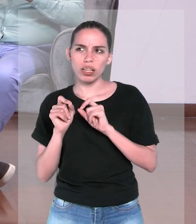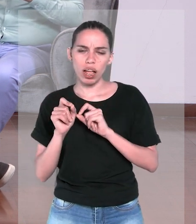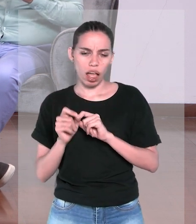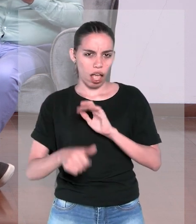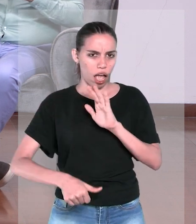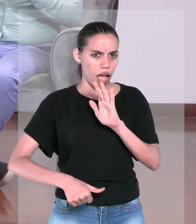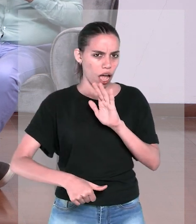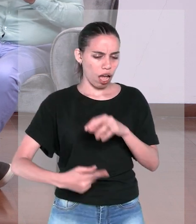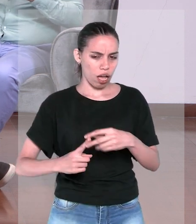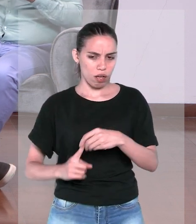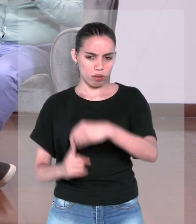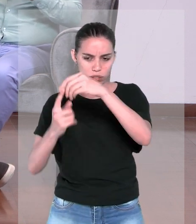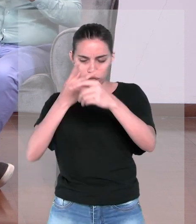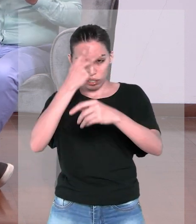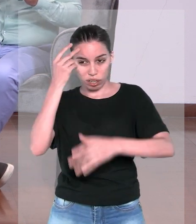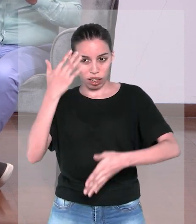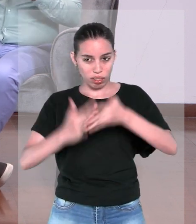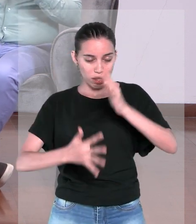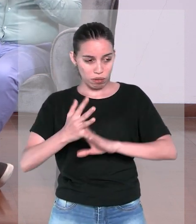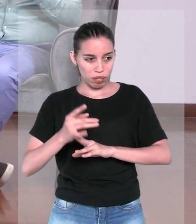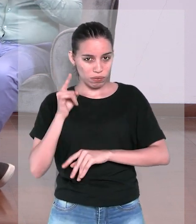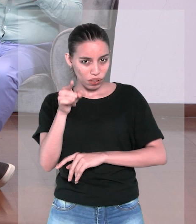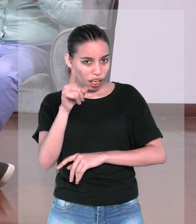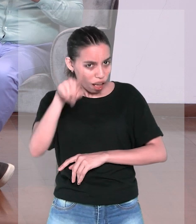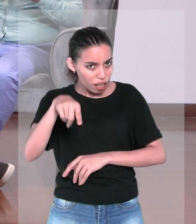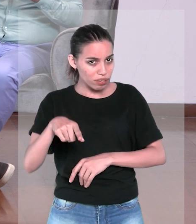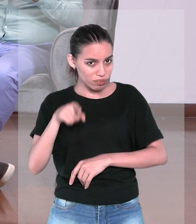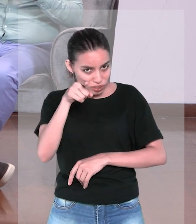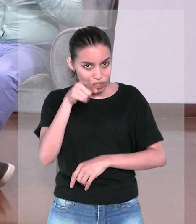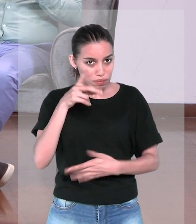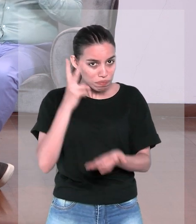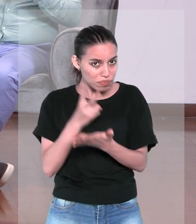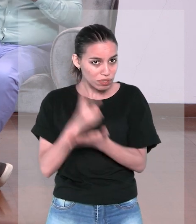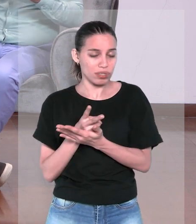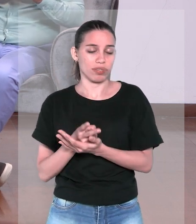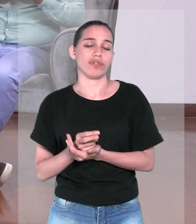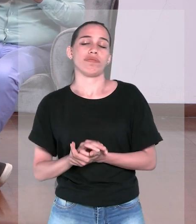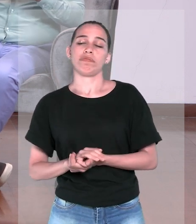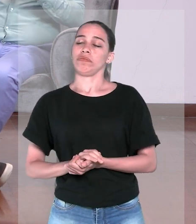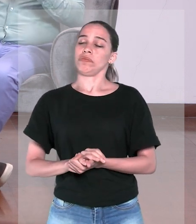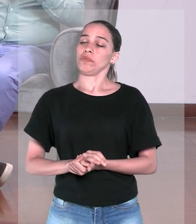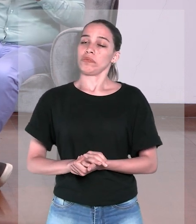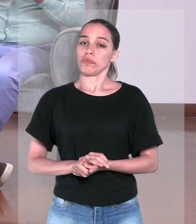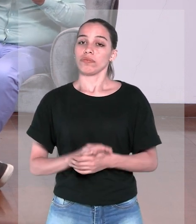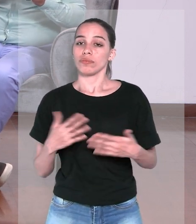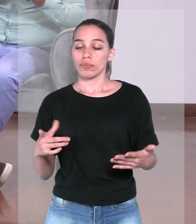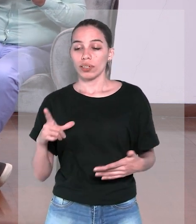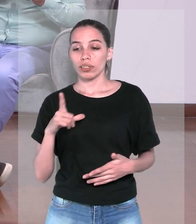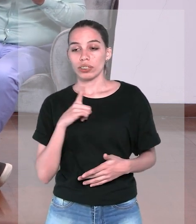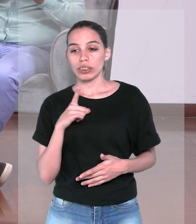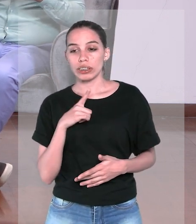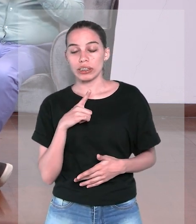tempo todo que eu tenho que ser extraordinário, que eu não posso descansar, eu tenho que fazer academia, eu tenho que hipertrofiar